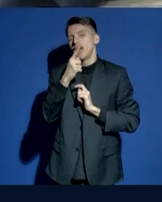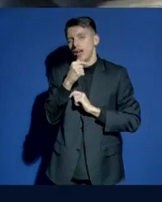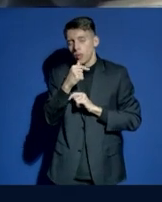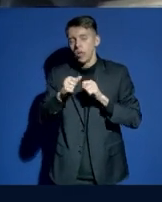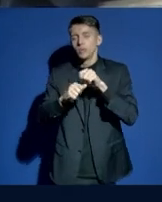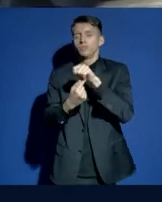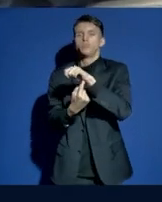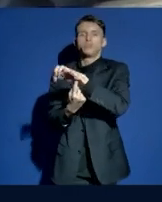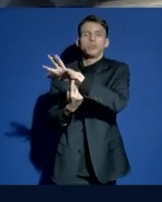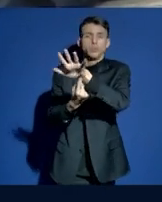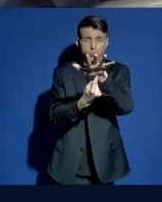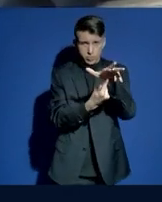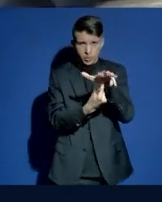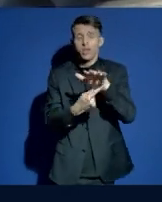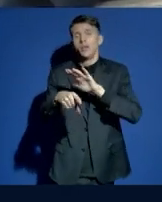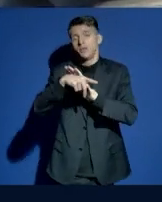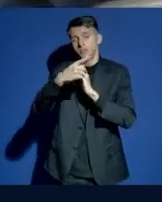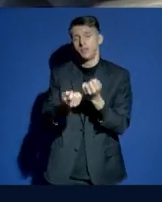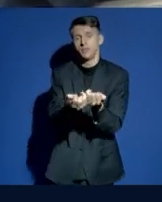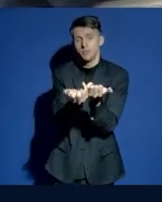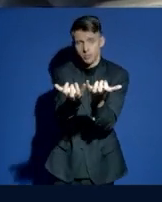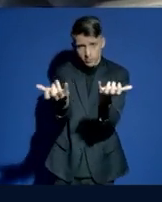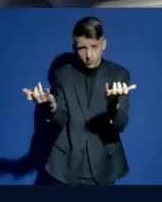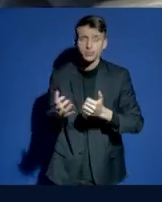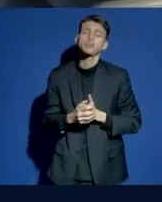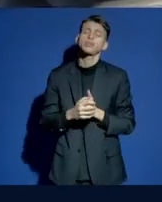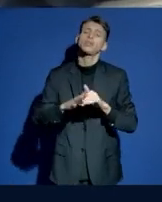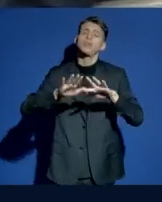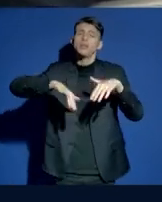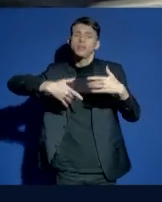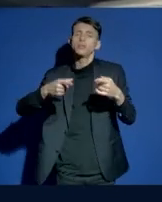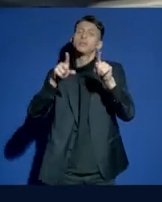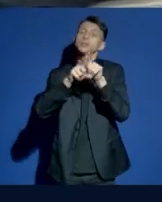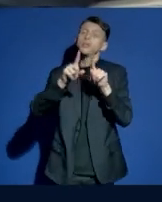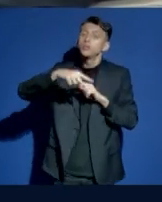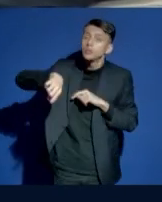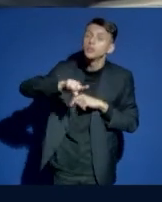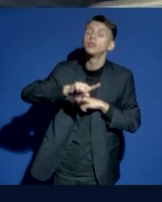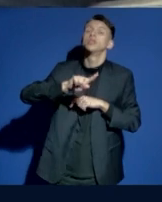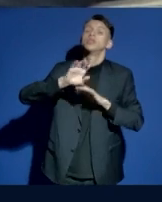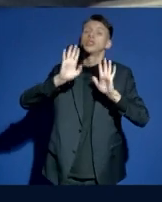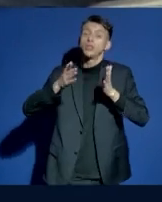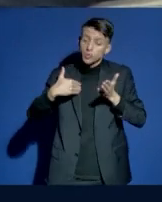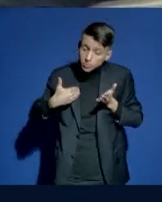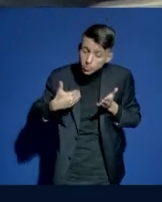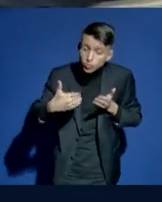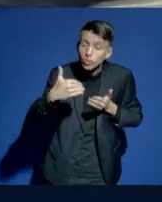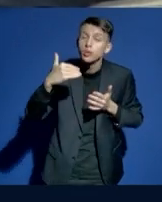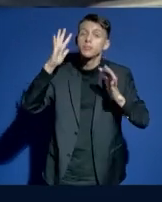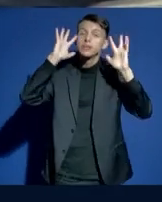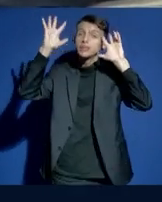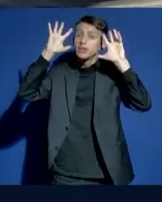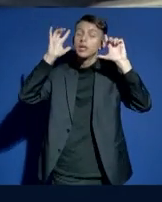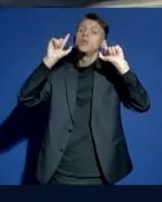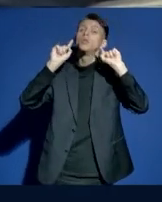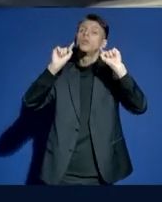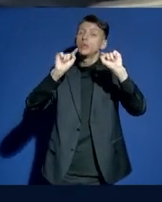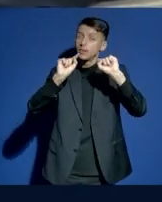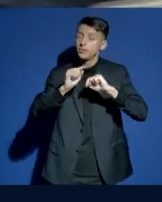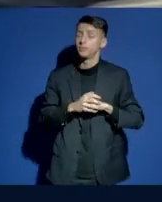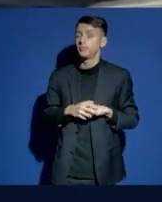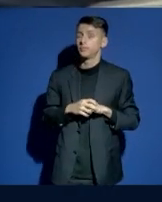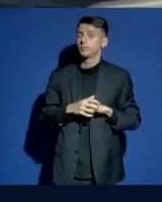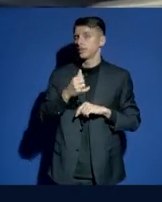criamos a pista seca o nosso pivô é ele simplesmente nós começamos a pensar é o seguinte